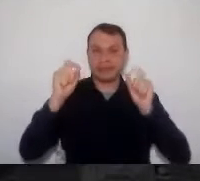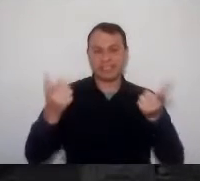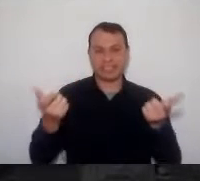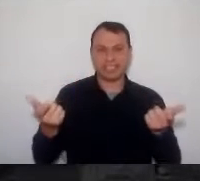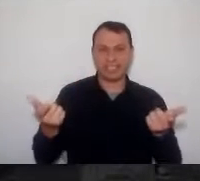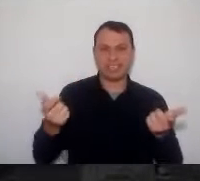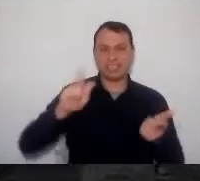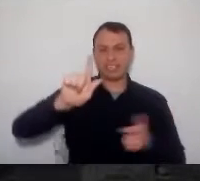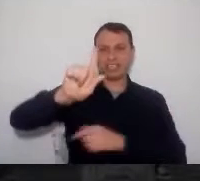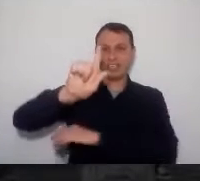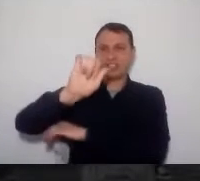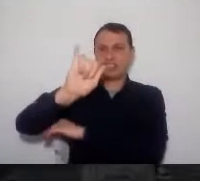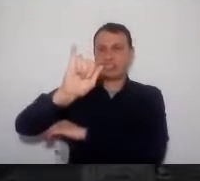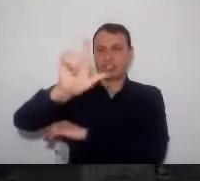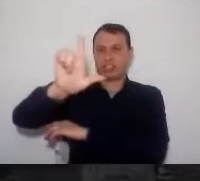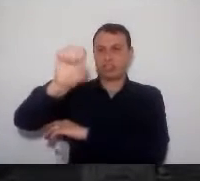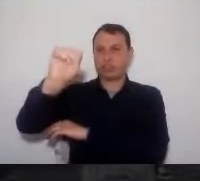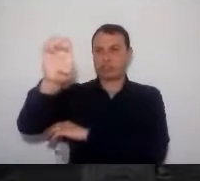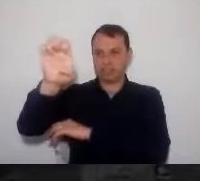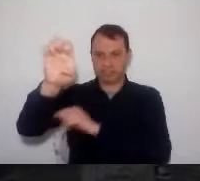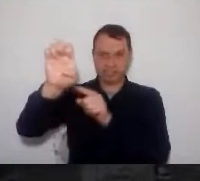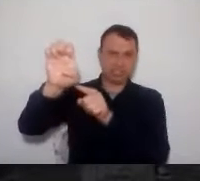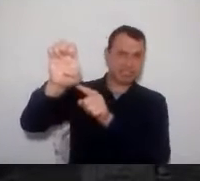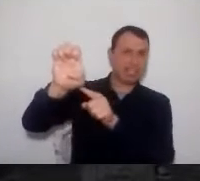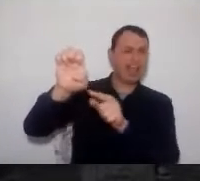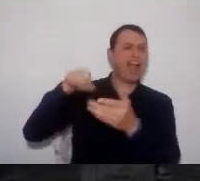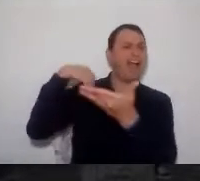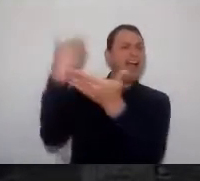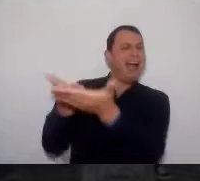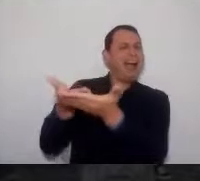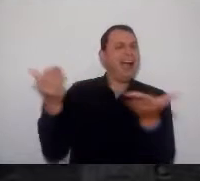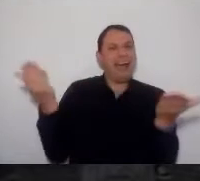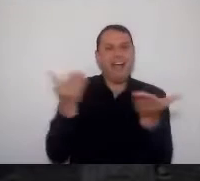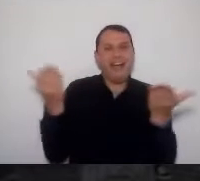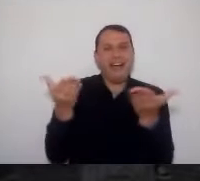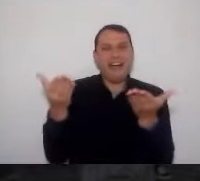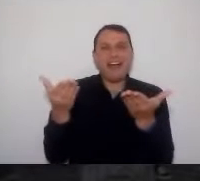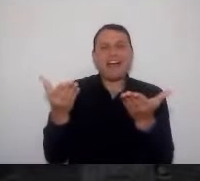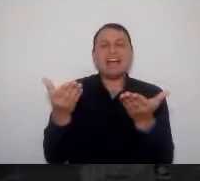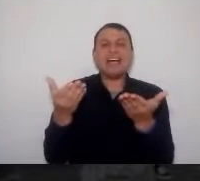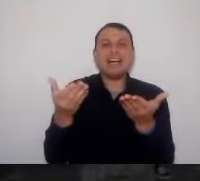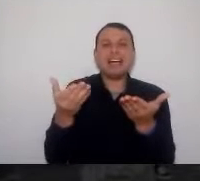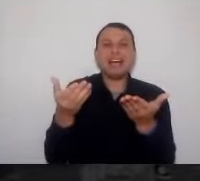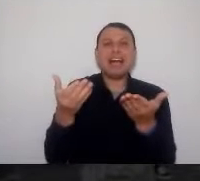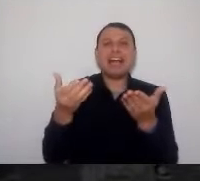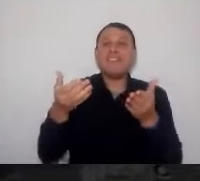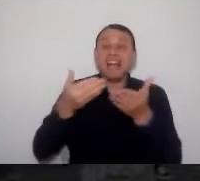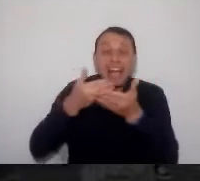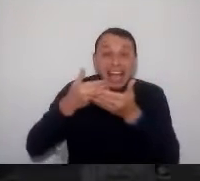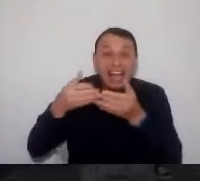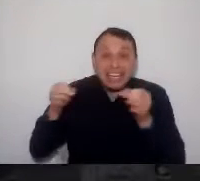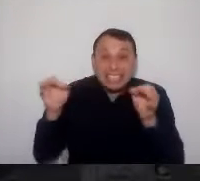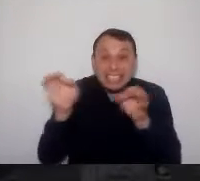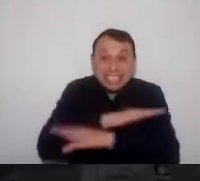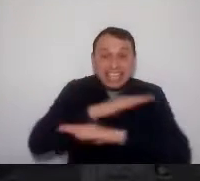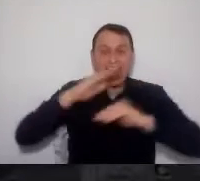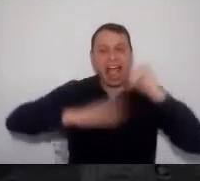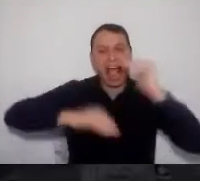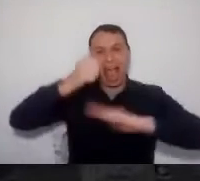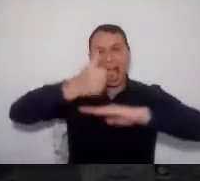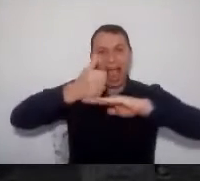até agora está conosco, né, e está encerrando a carreira daqui 30 anos. Isso é bem mesmo.